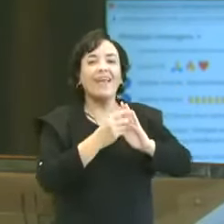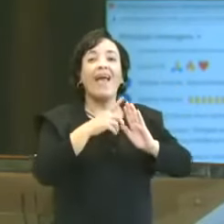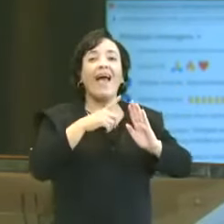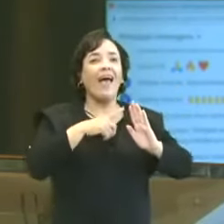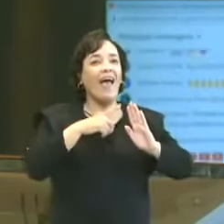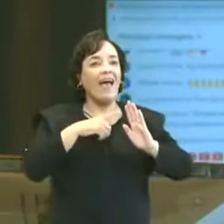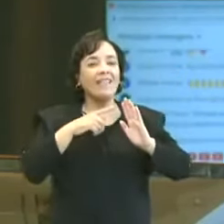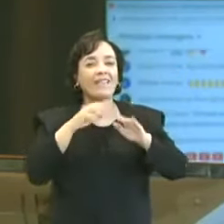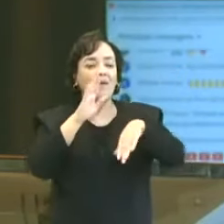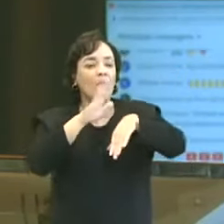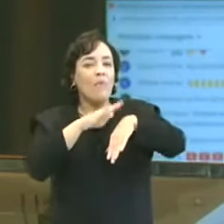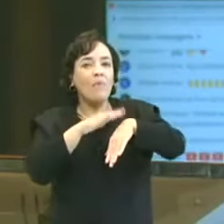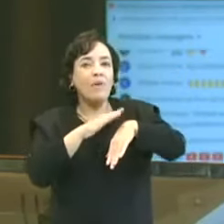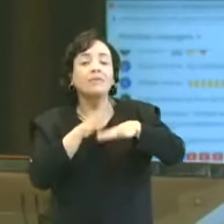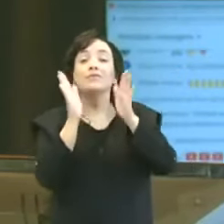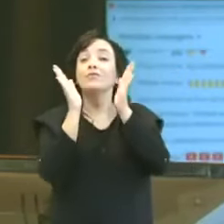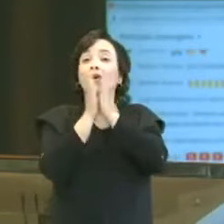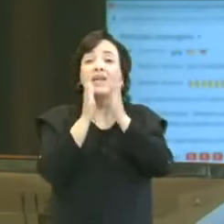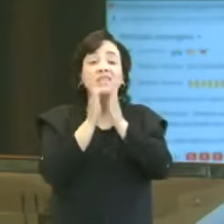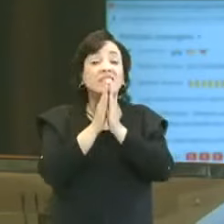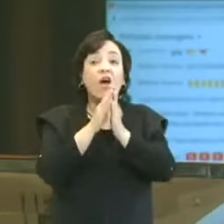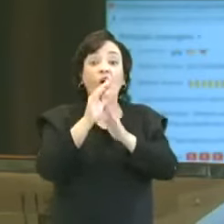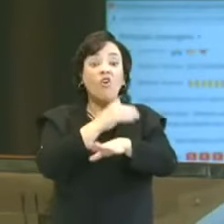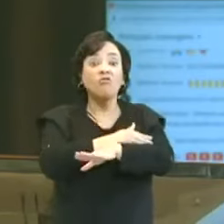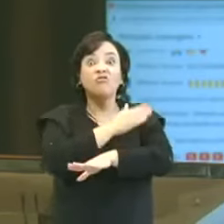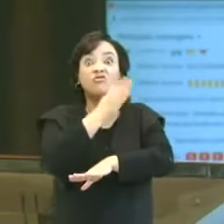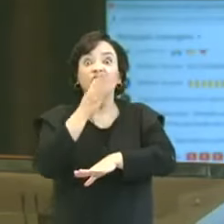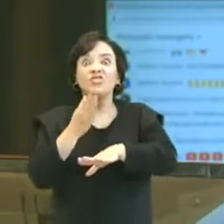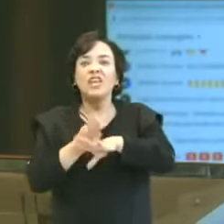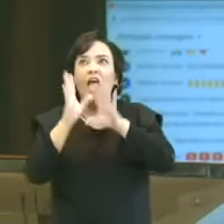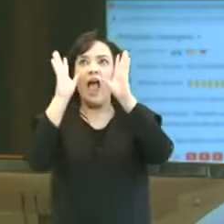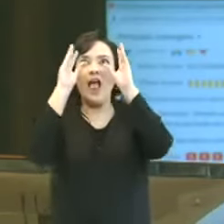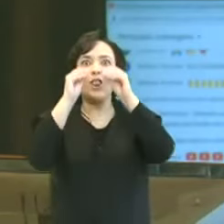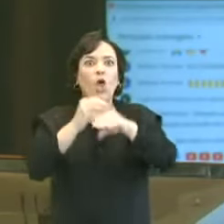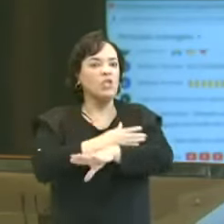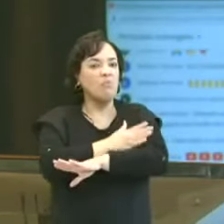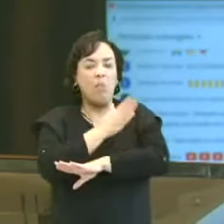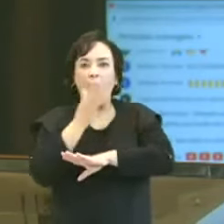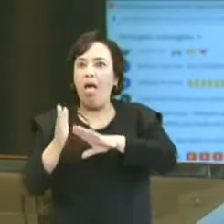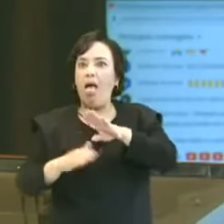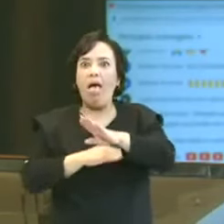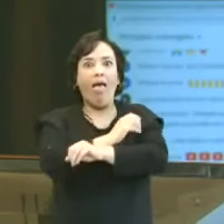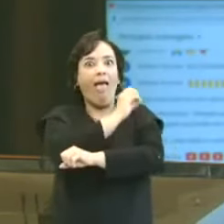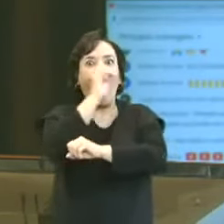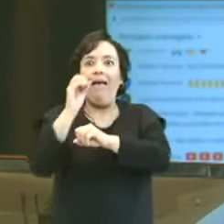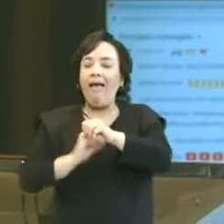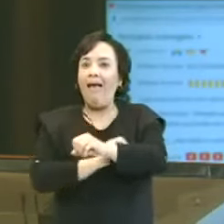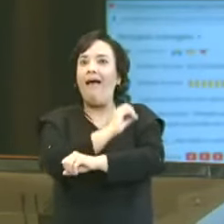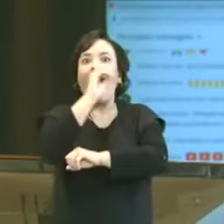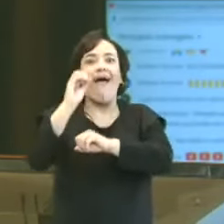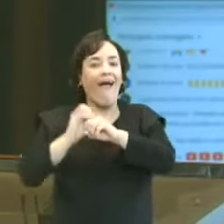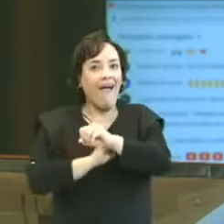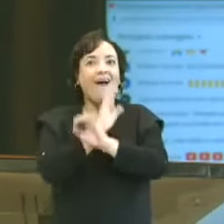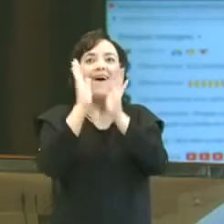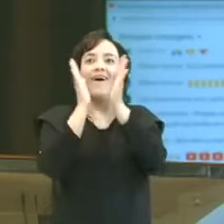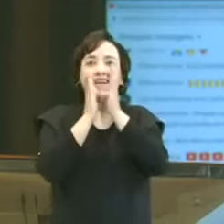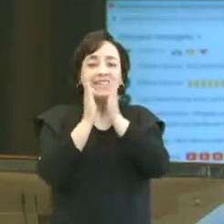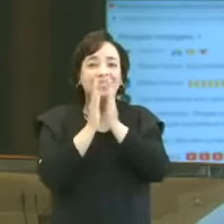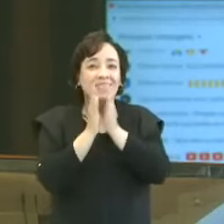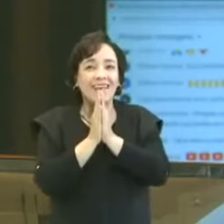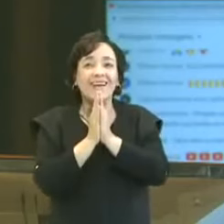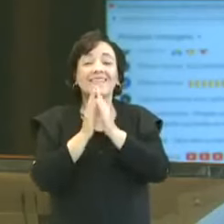a orarem. Dia e noite, dia e noite. A minha casa será chamada casa de